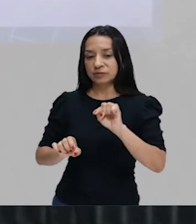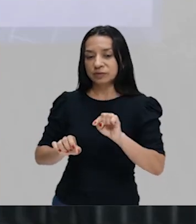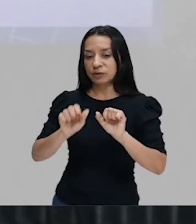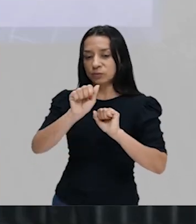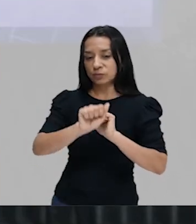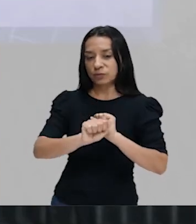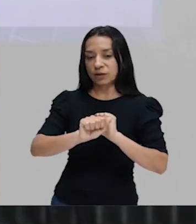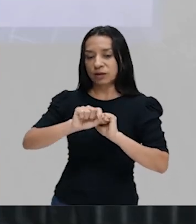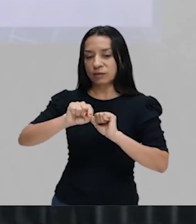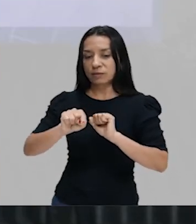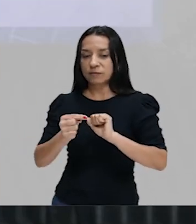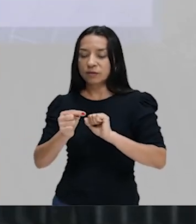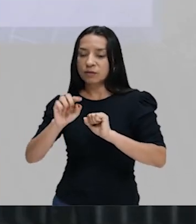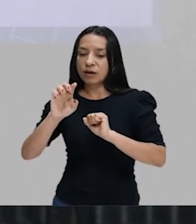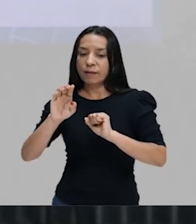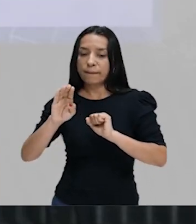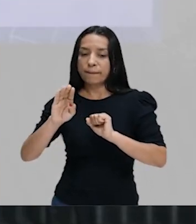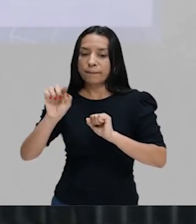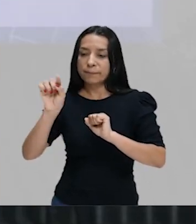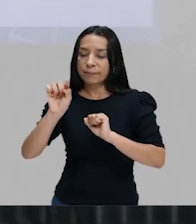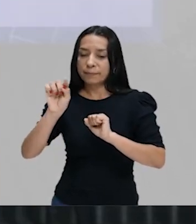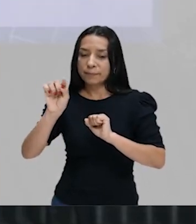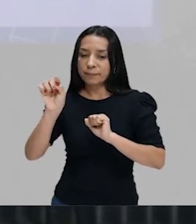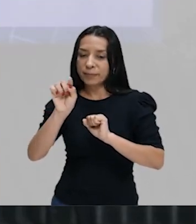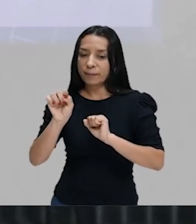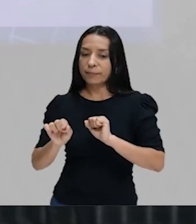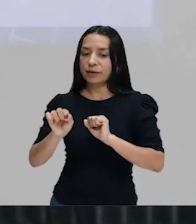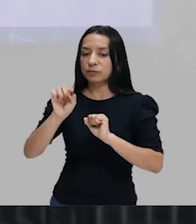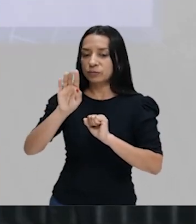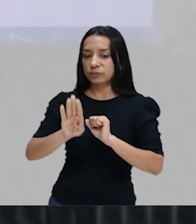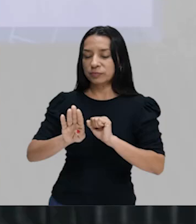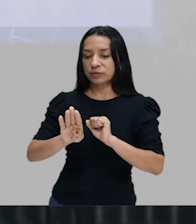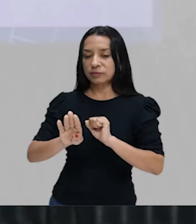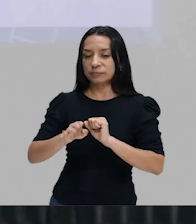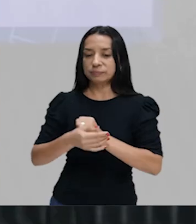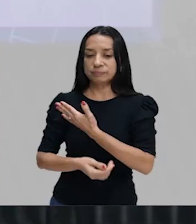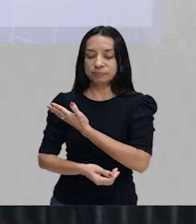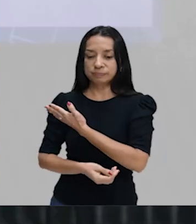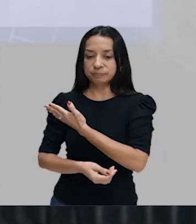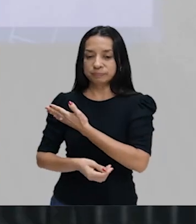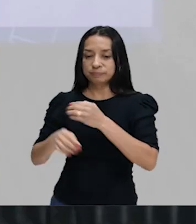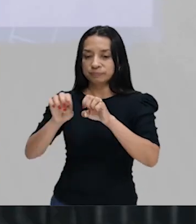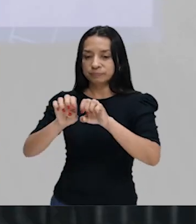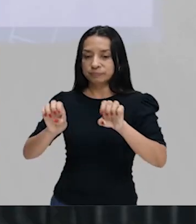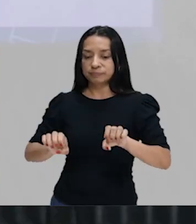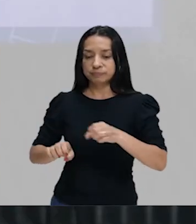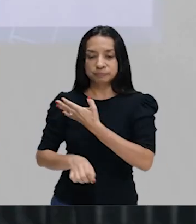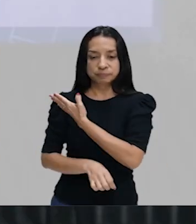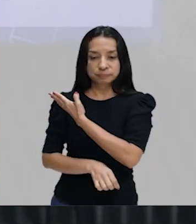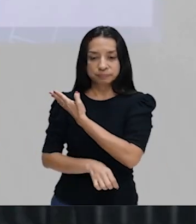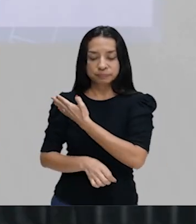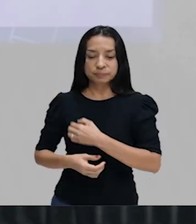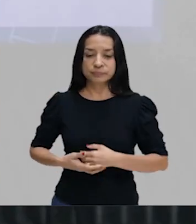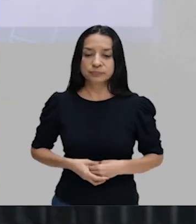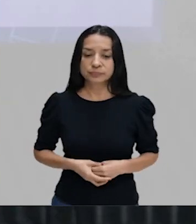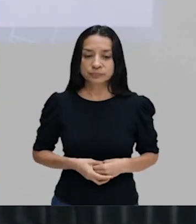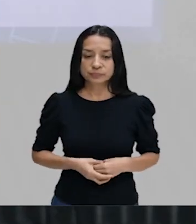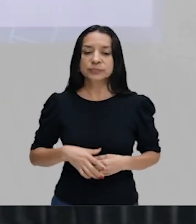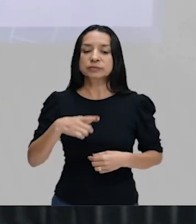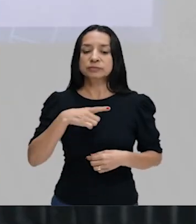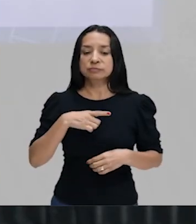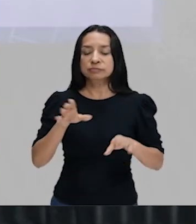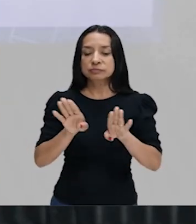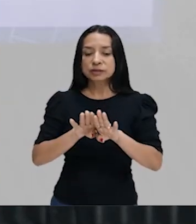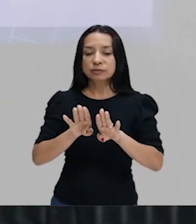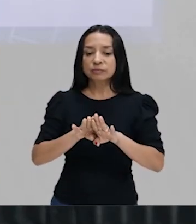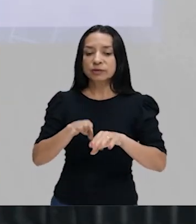B. Outra forma de dizer isso, x pertence aos reais tal que A menor ou igual a x menor do que B. Temos ainda